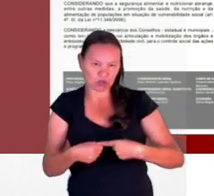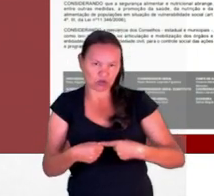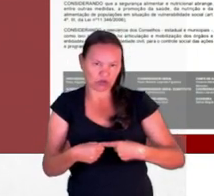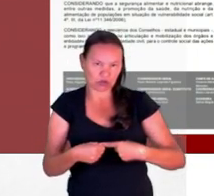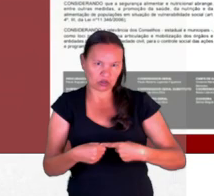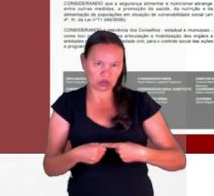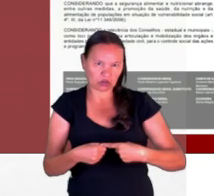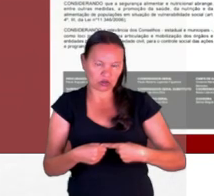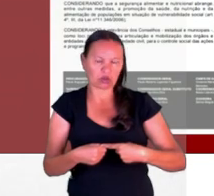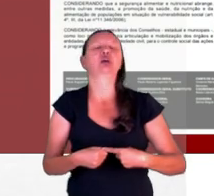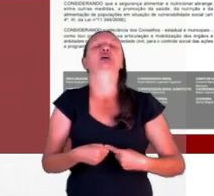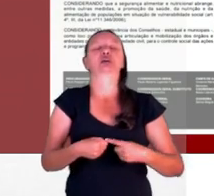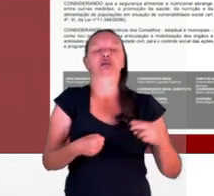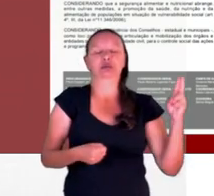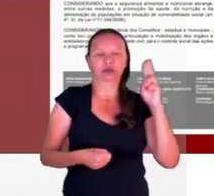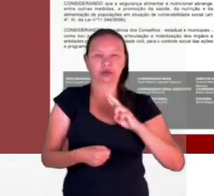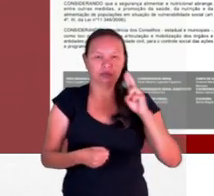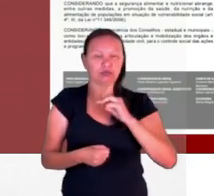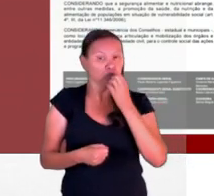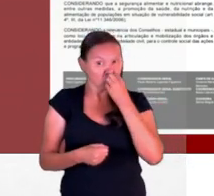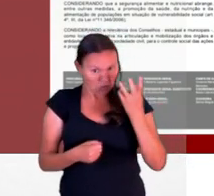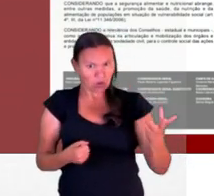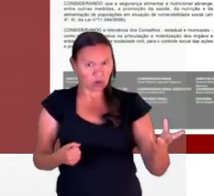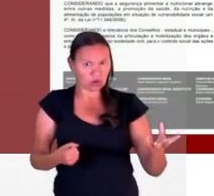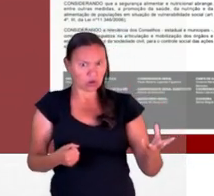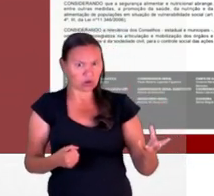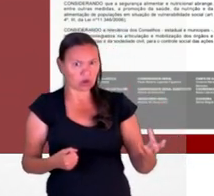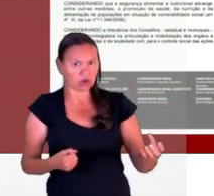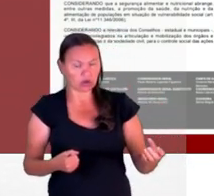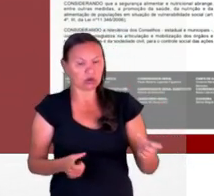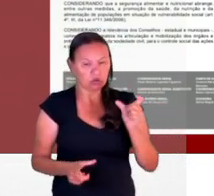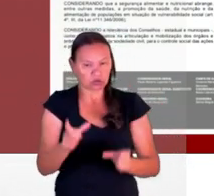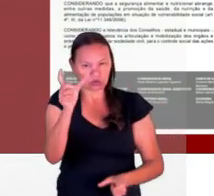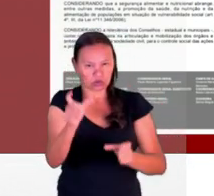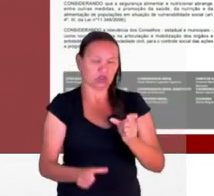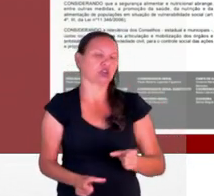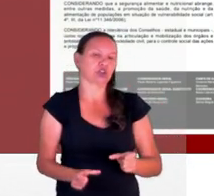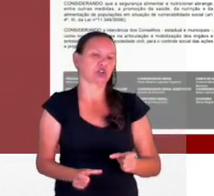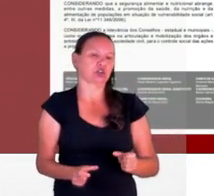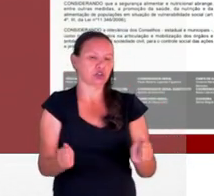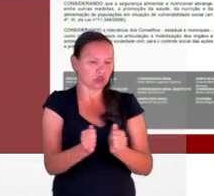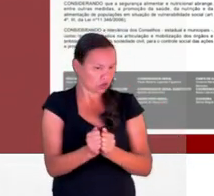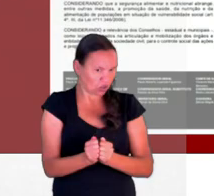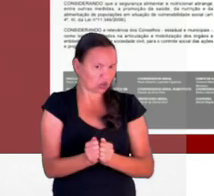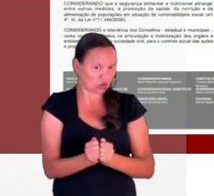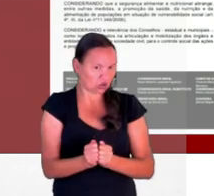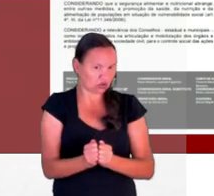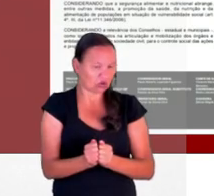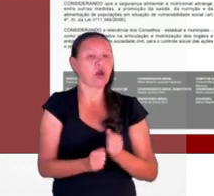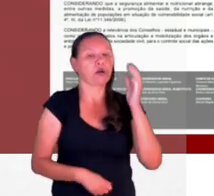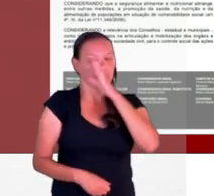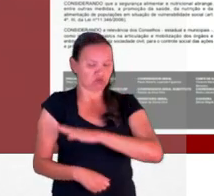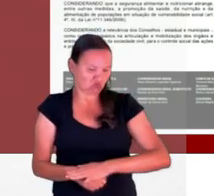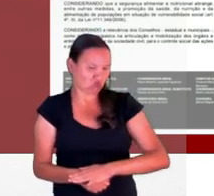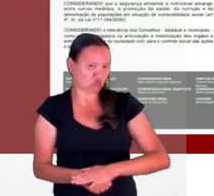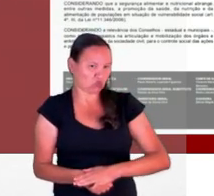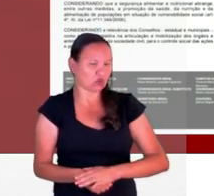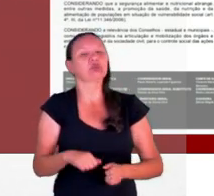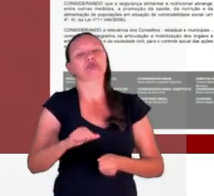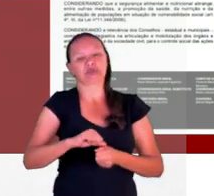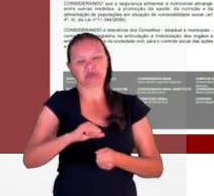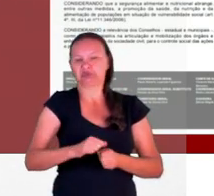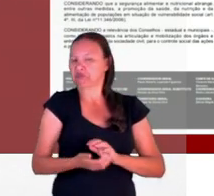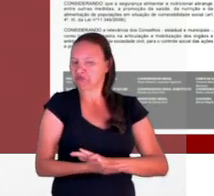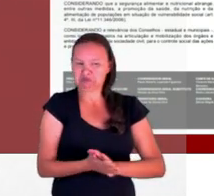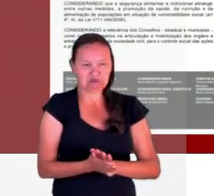Independência funcional que ela é muito boa quando a gente atua mas ela também é muito ruim quando não se faz nada ou